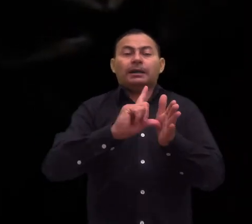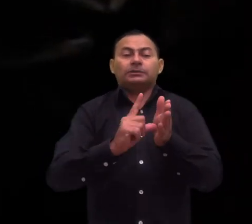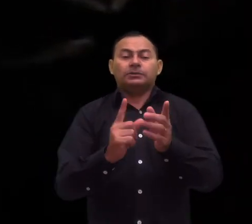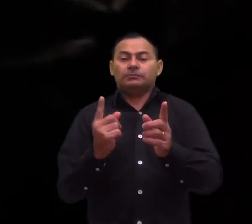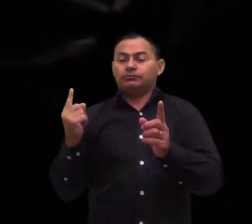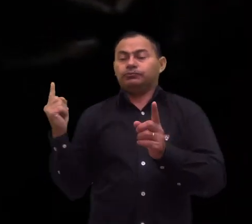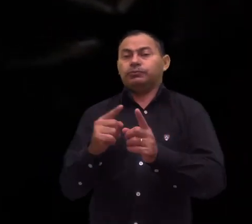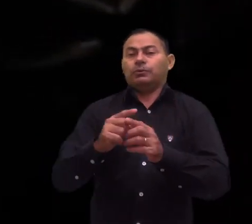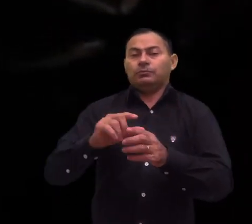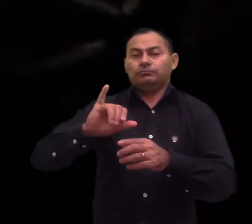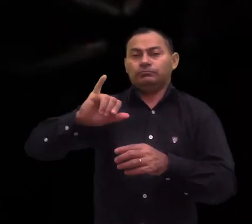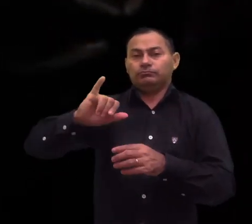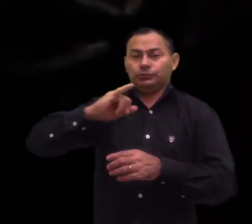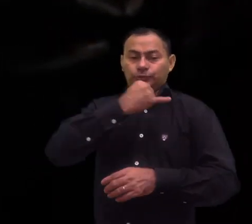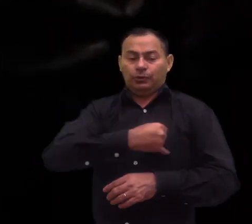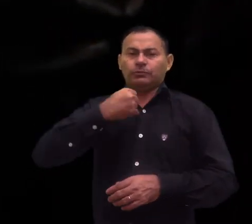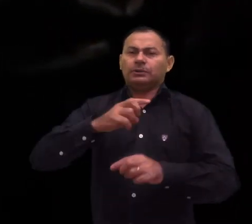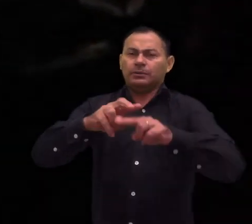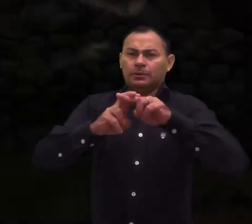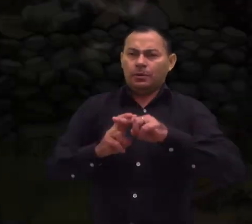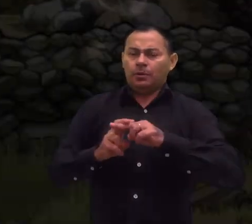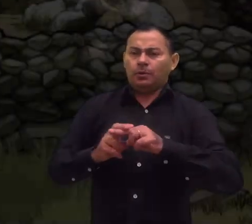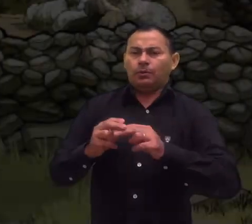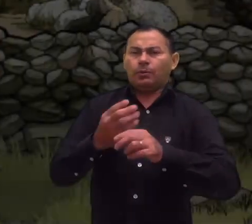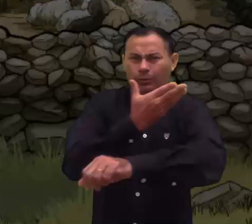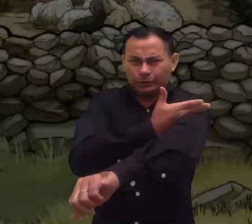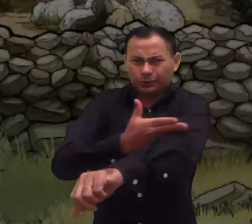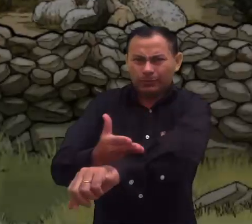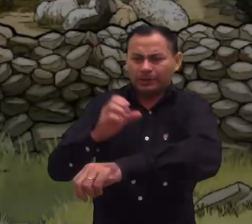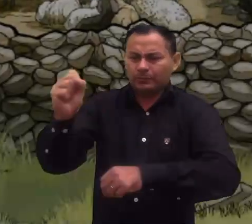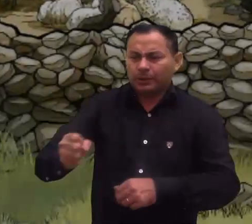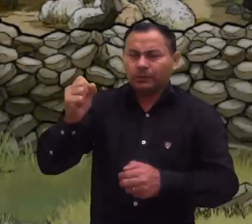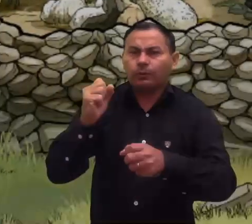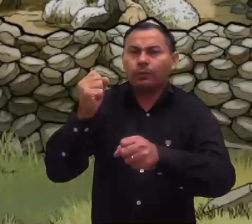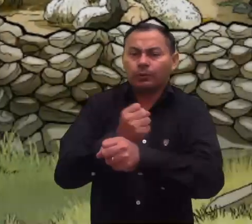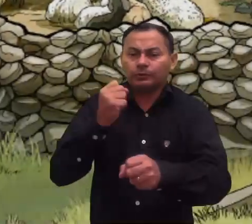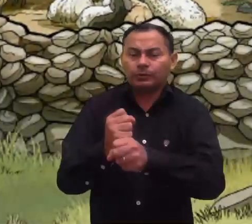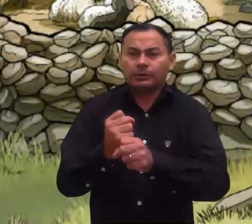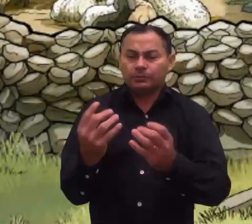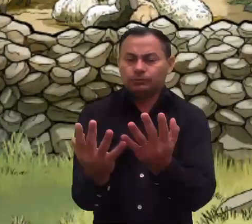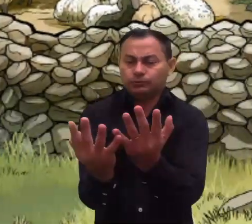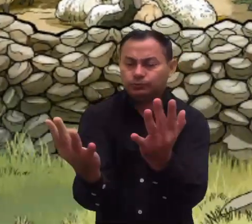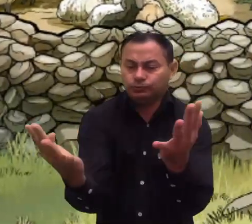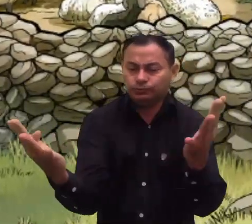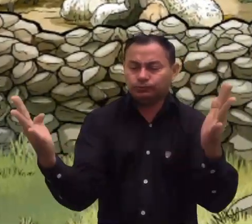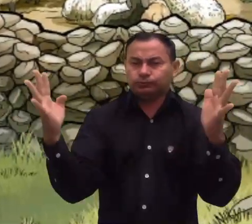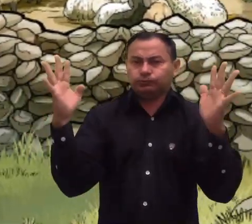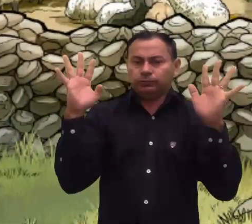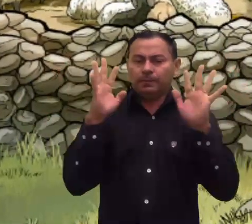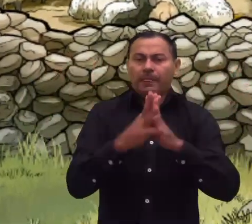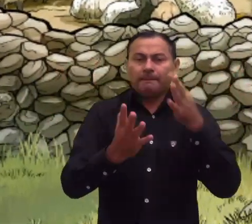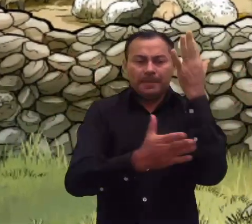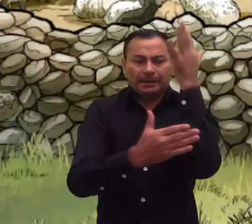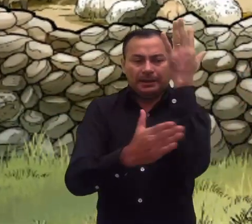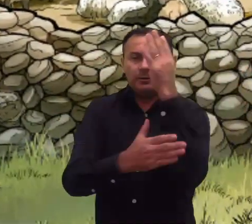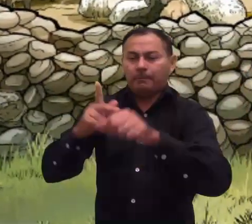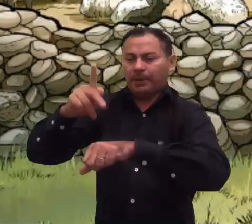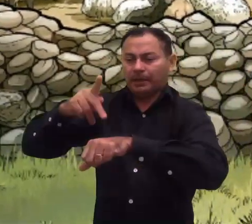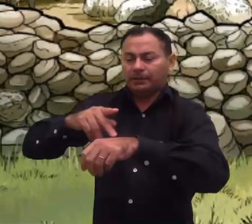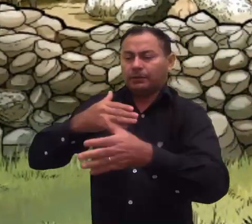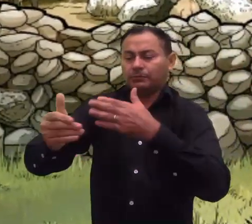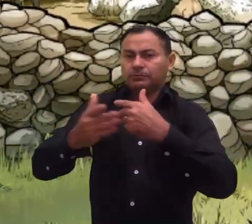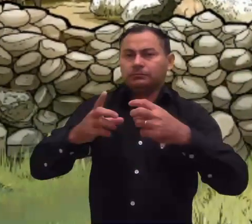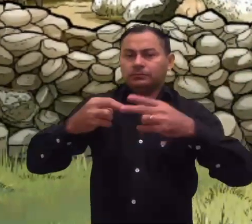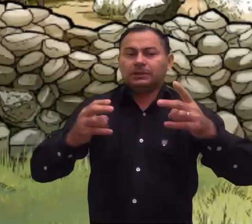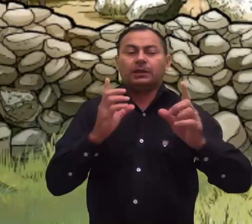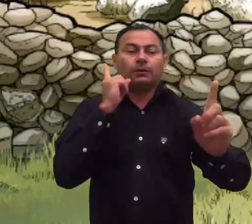passava antes por ele. Por isso era costume dos pastores construir um pequeno cercado usando pedaços de madeiras, troncos de